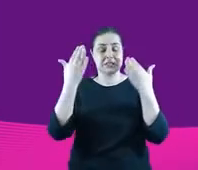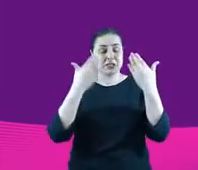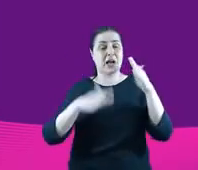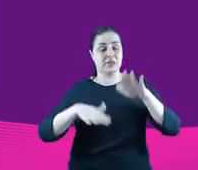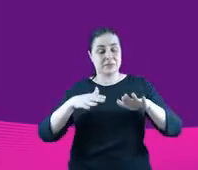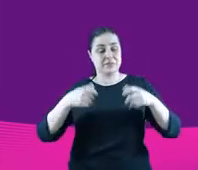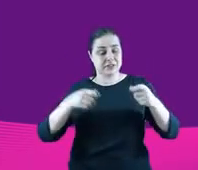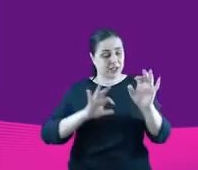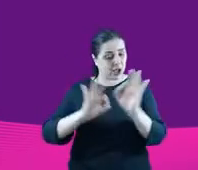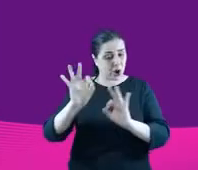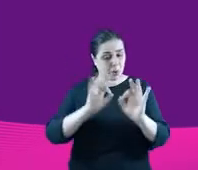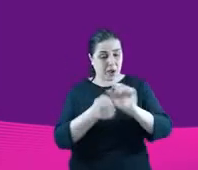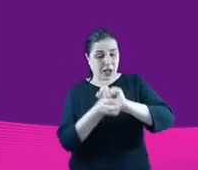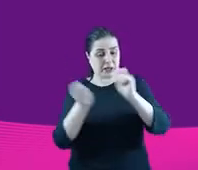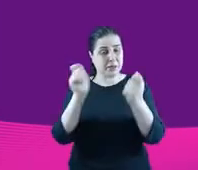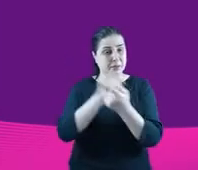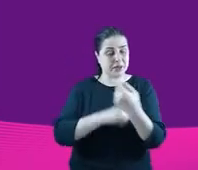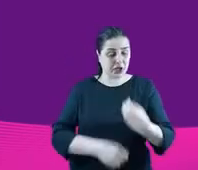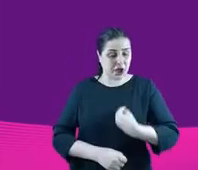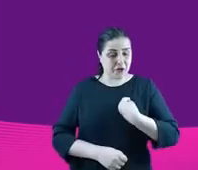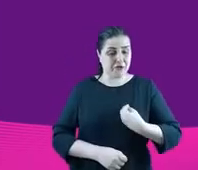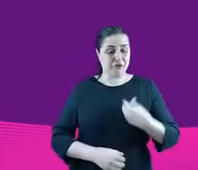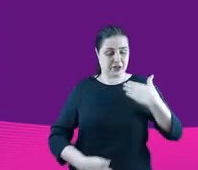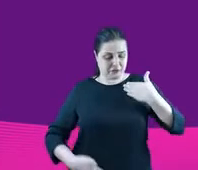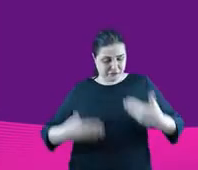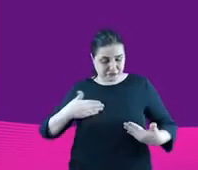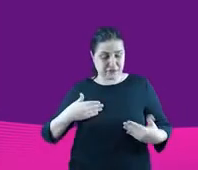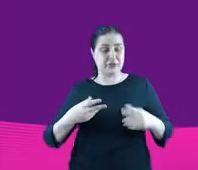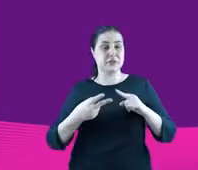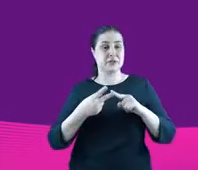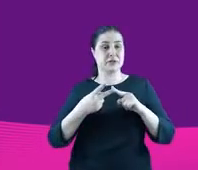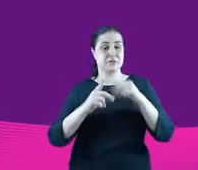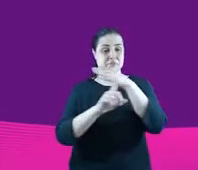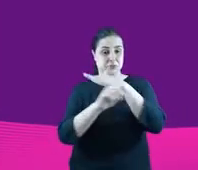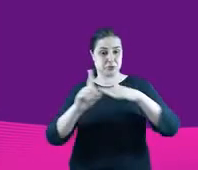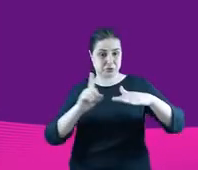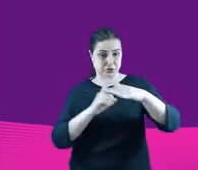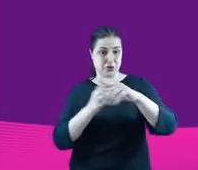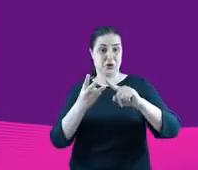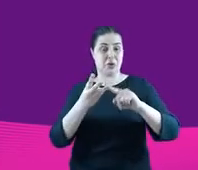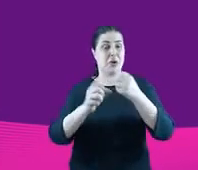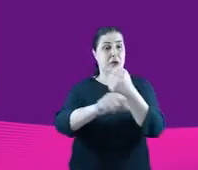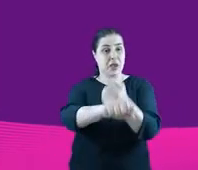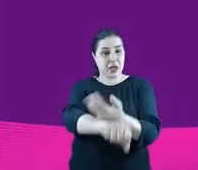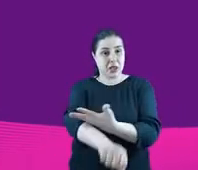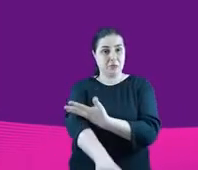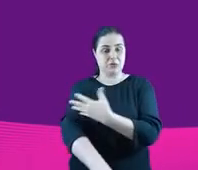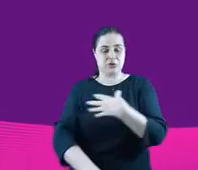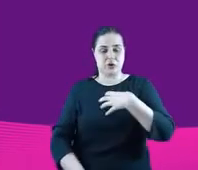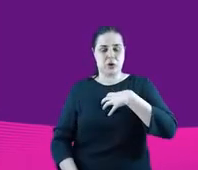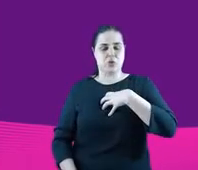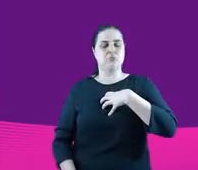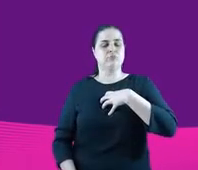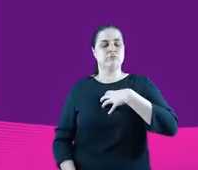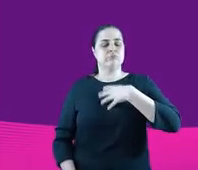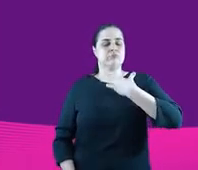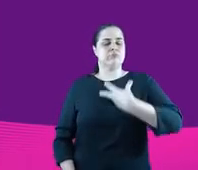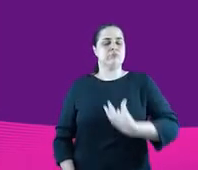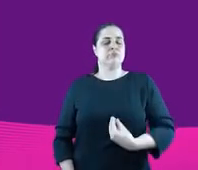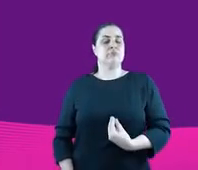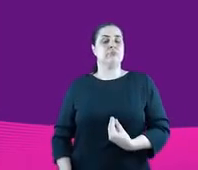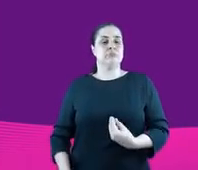física, social, emocional e espiritual para voltar ao seu novo normal. Problemas